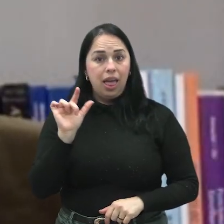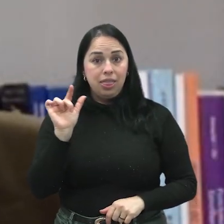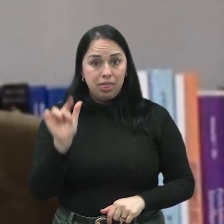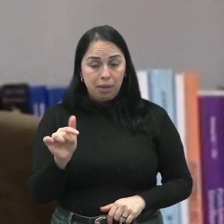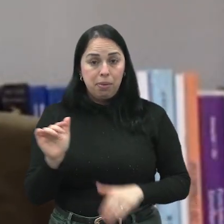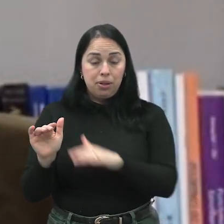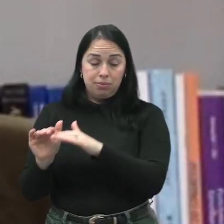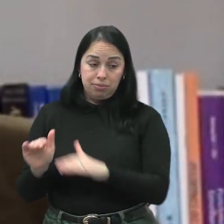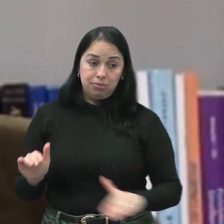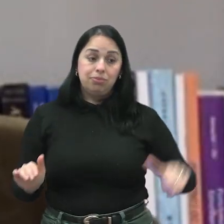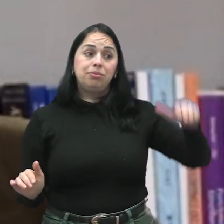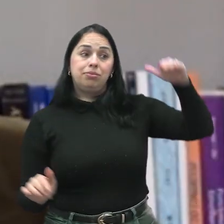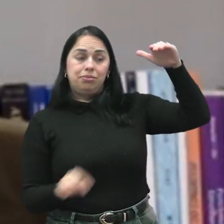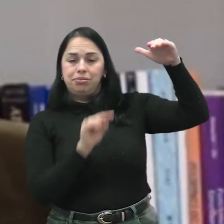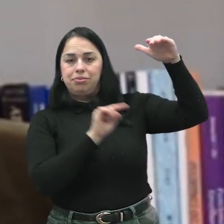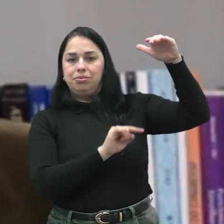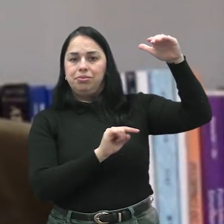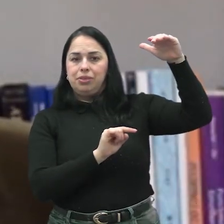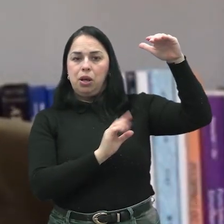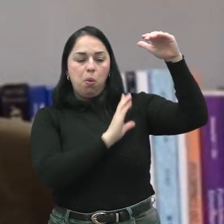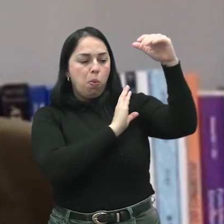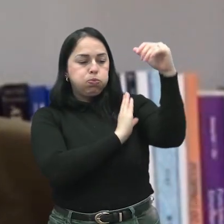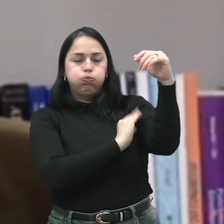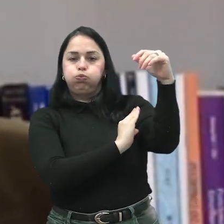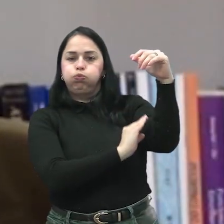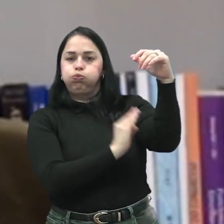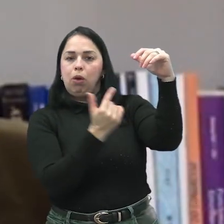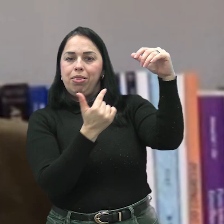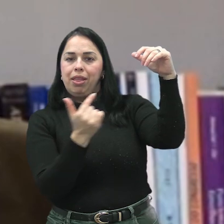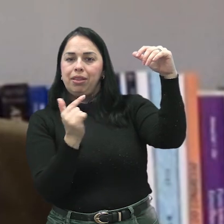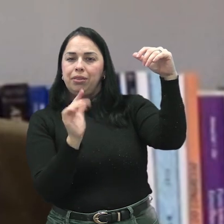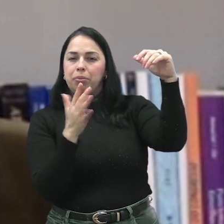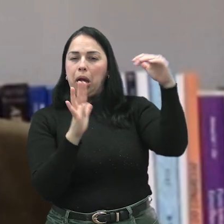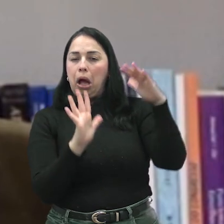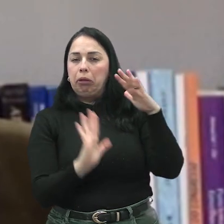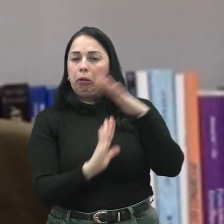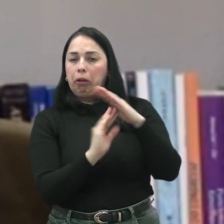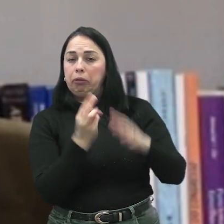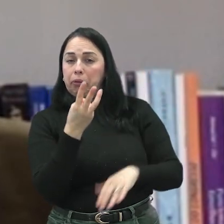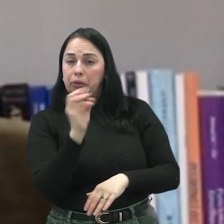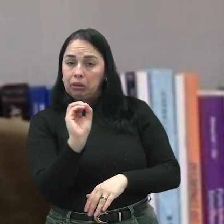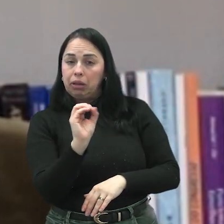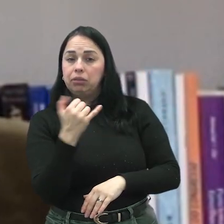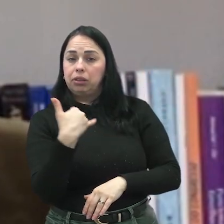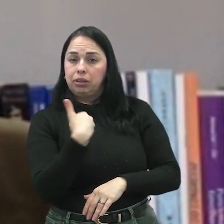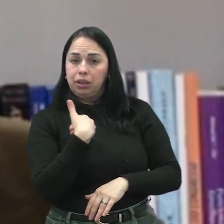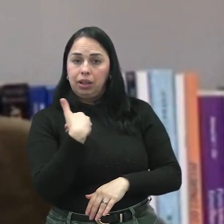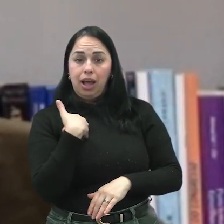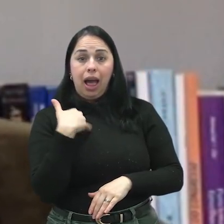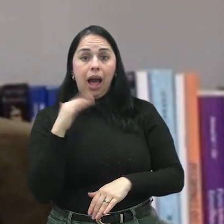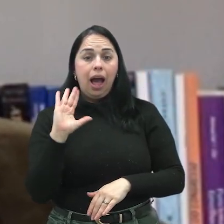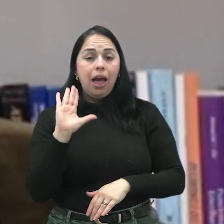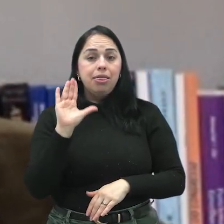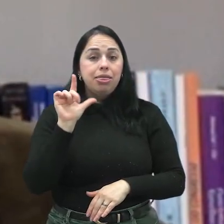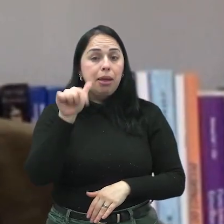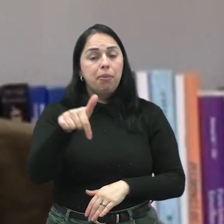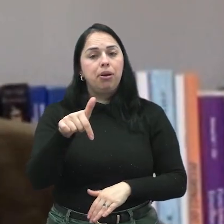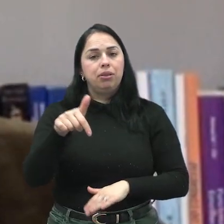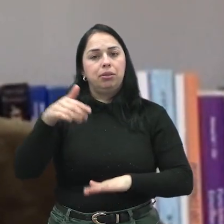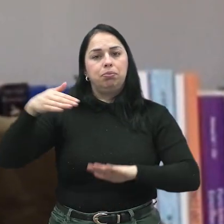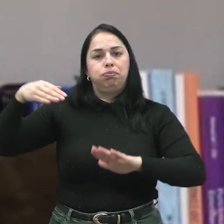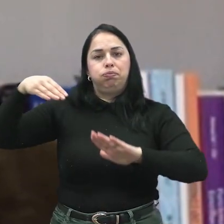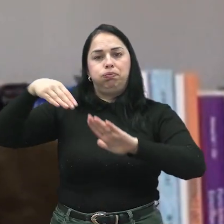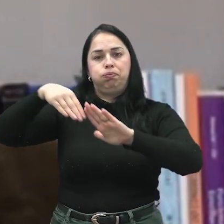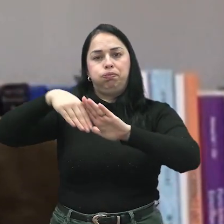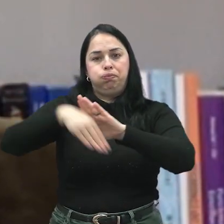nós atingimos a vida adulta, nós mantemos a nossa massa muscular até aproximadamente os 30 anos de idade. Depois disso, todos